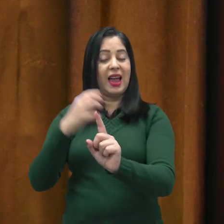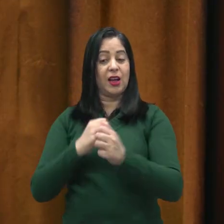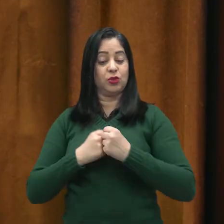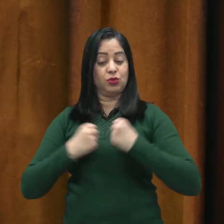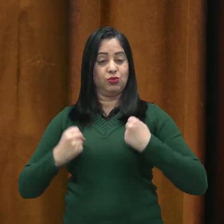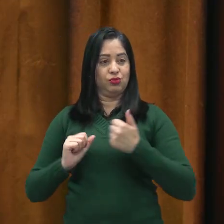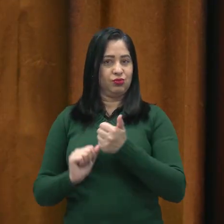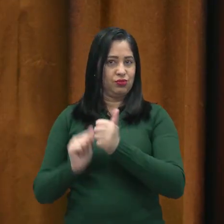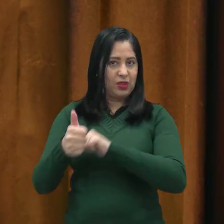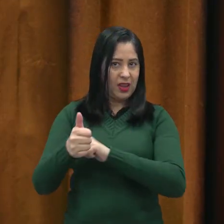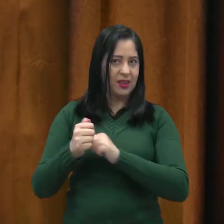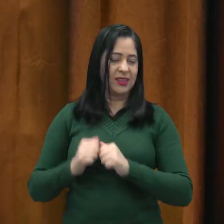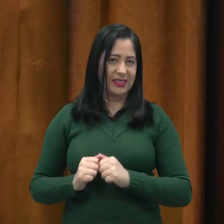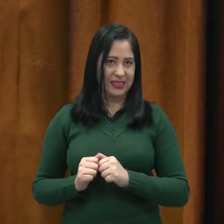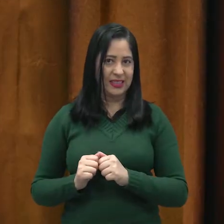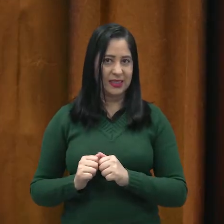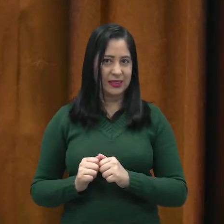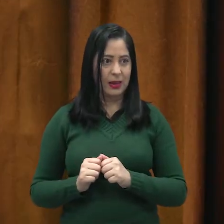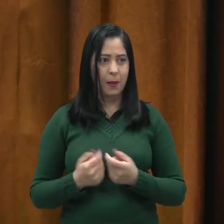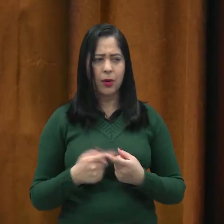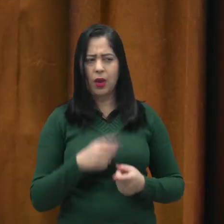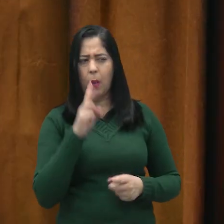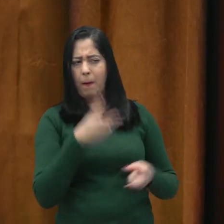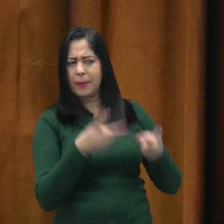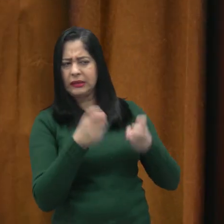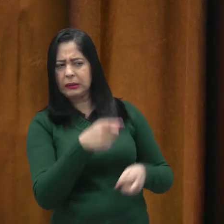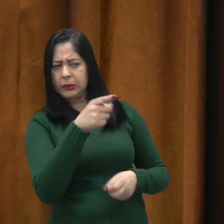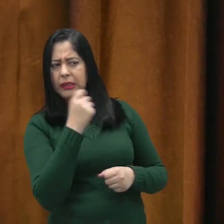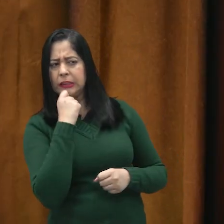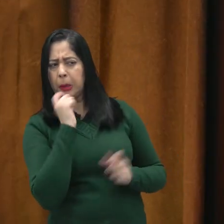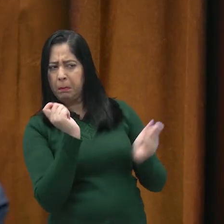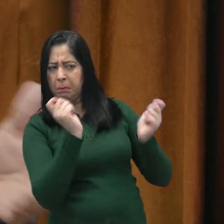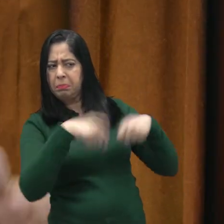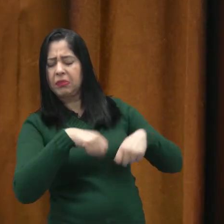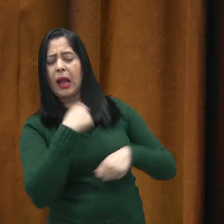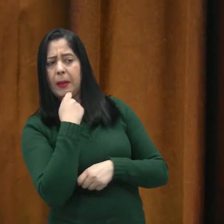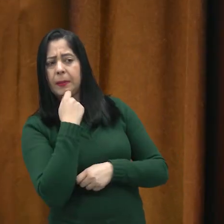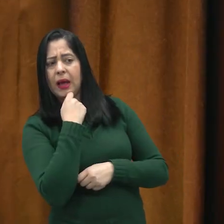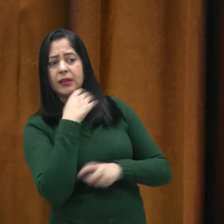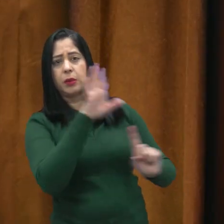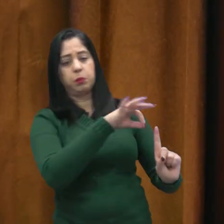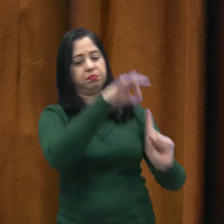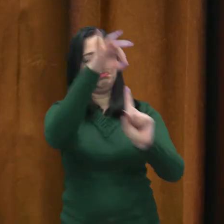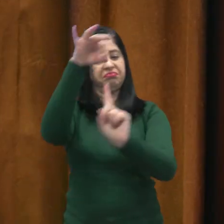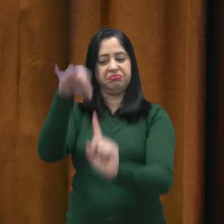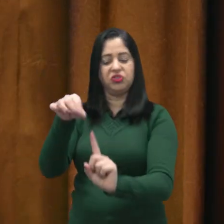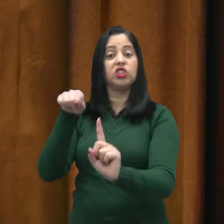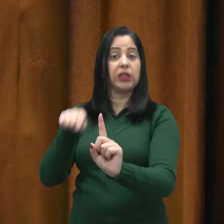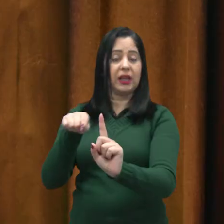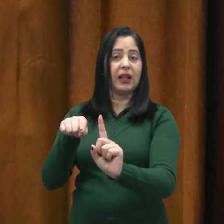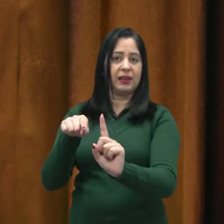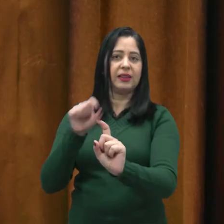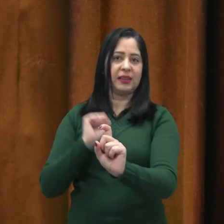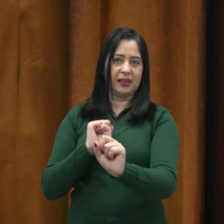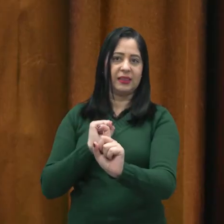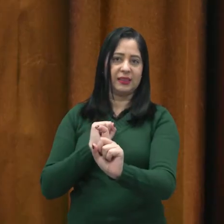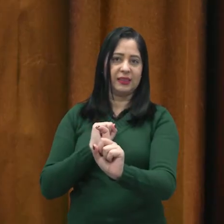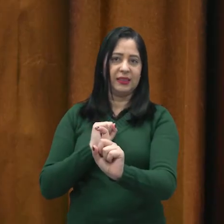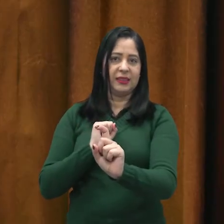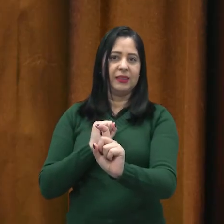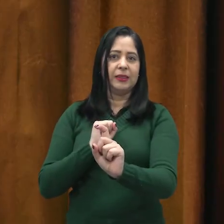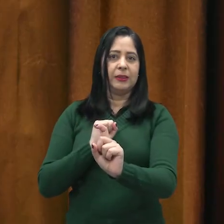já atingir o campeonato. Você vê que tem aquele potencial que dá para estar utilizando